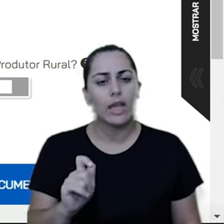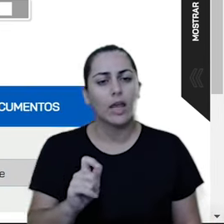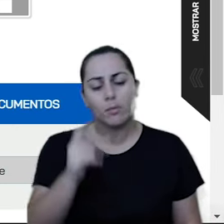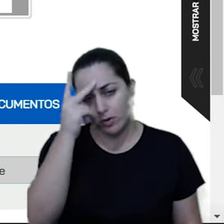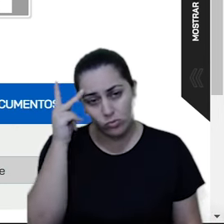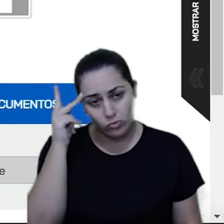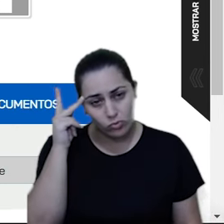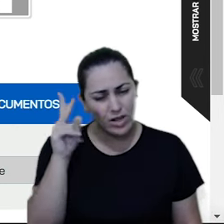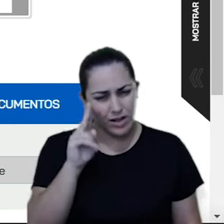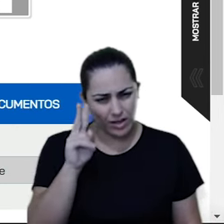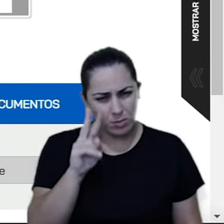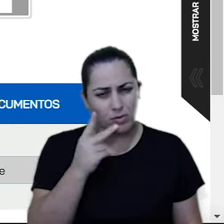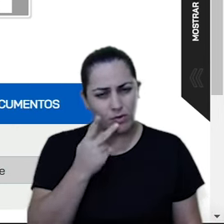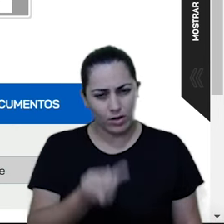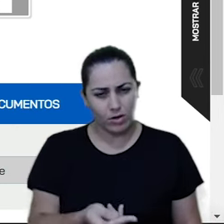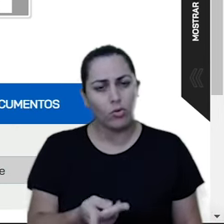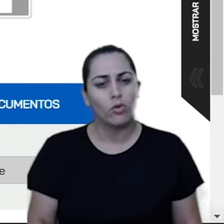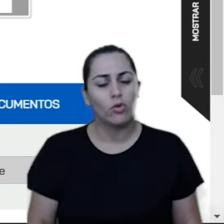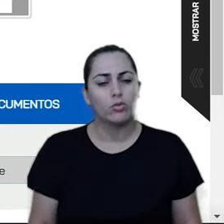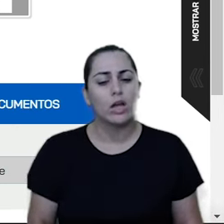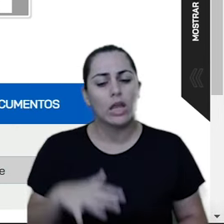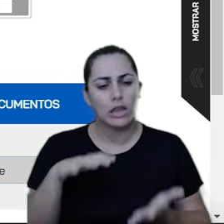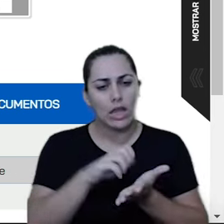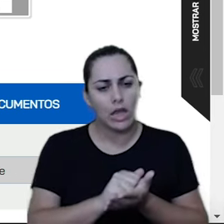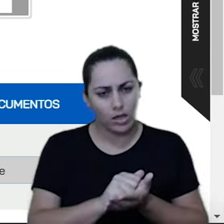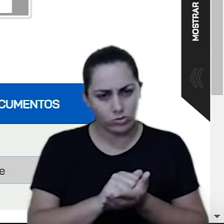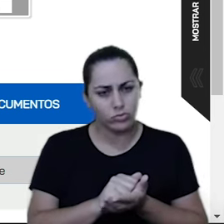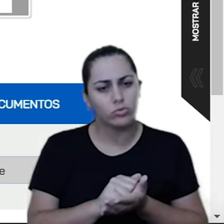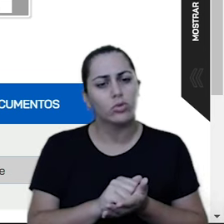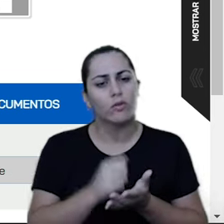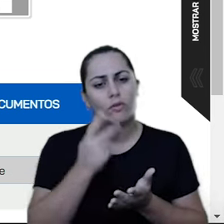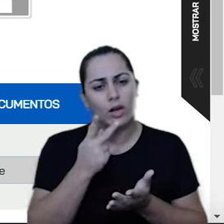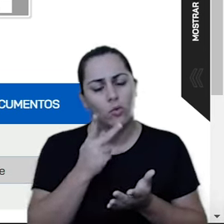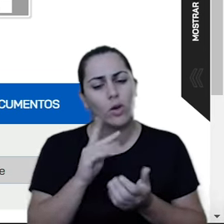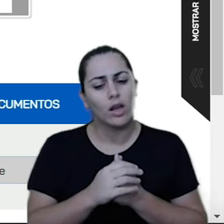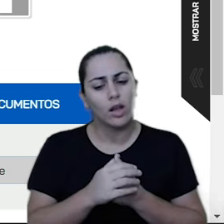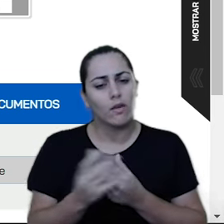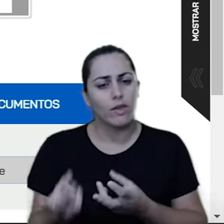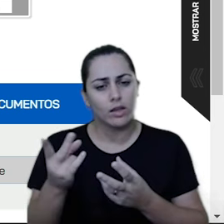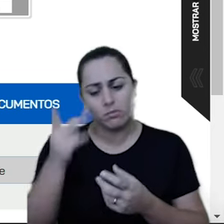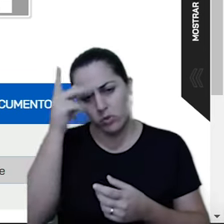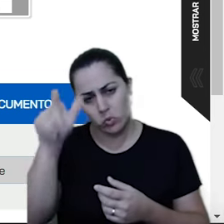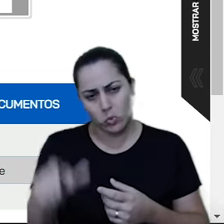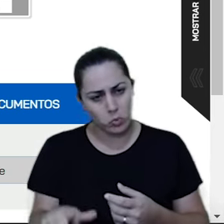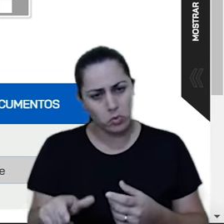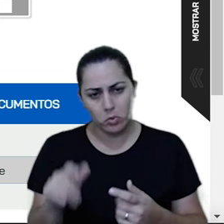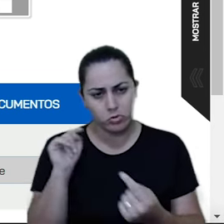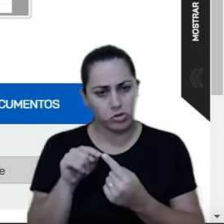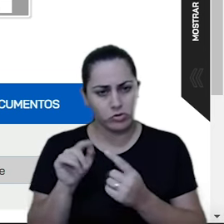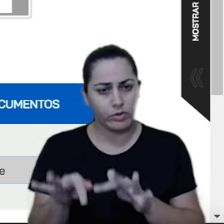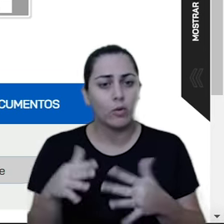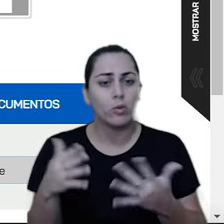Aqui é onde você aponta lembra da historinha lá que a gente estava cadastrando a matriz fiscal eu falo ele é consumidor final e aí